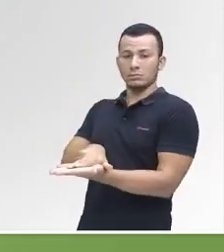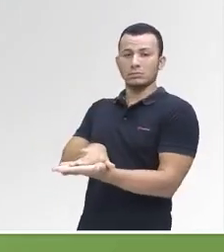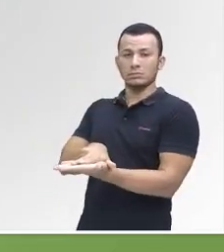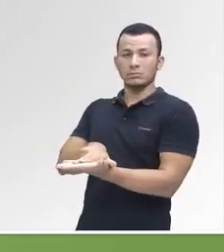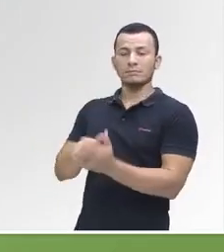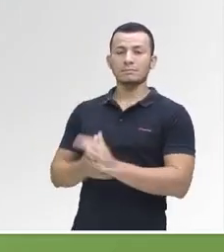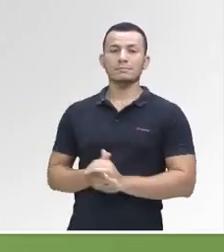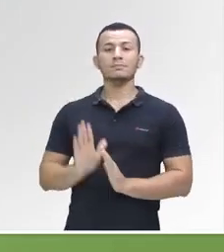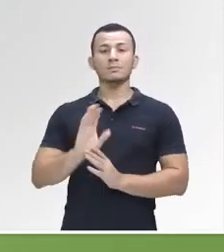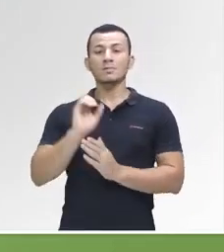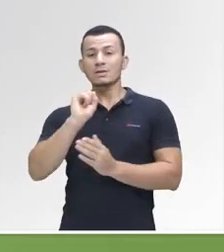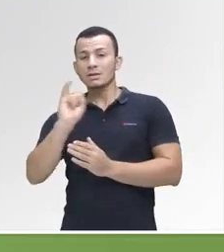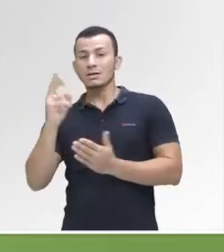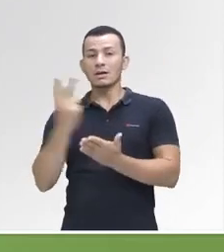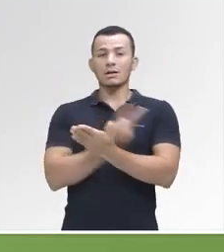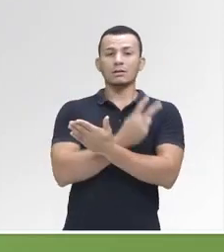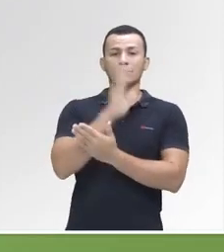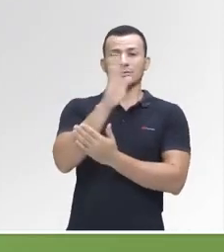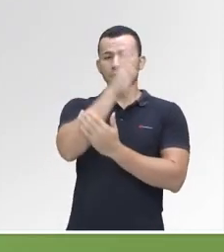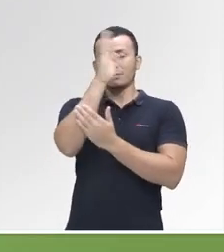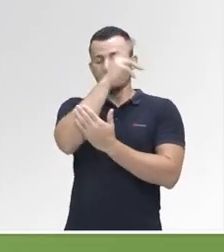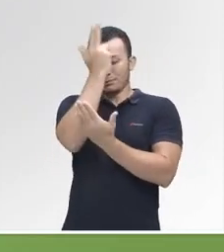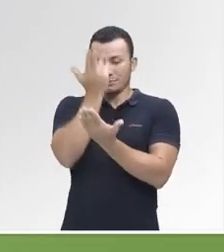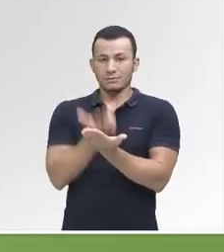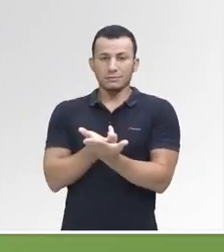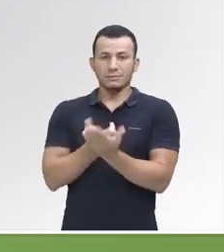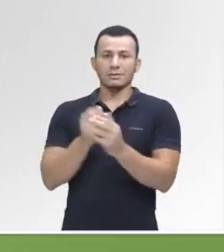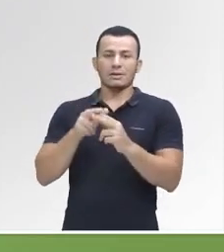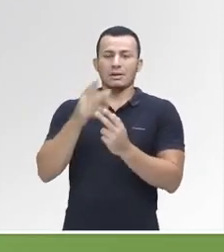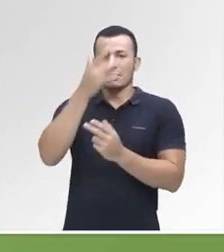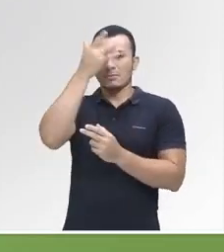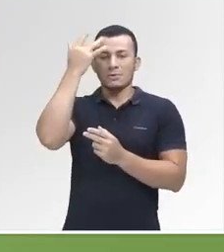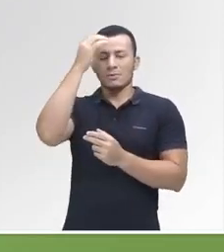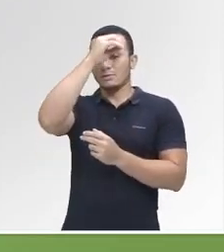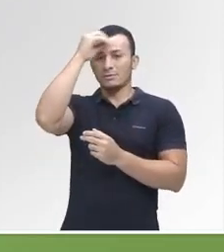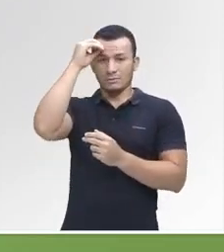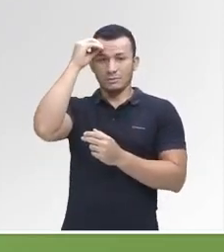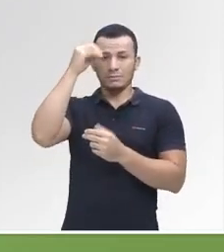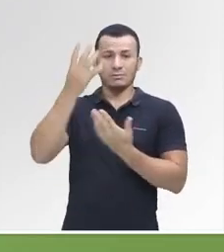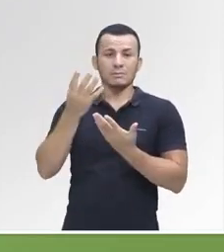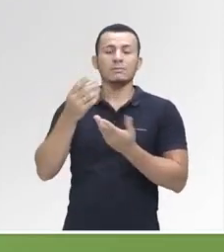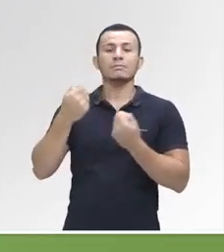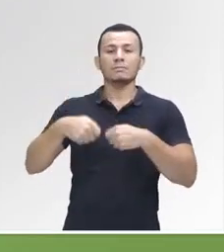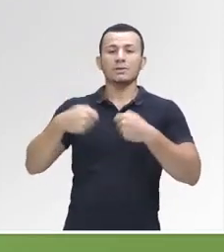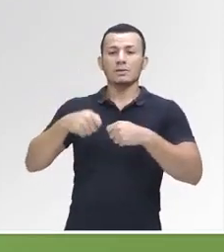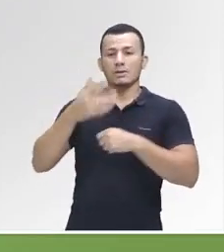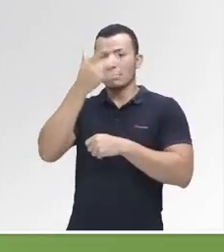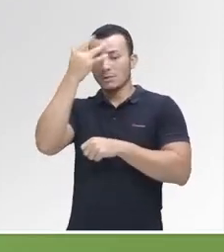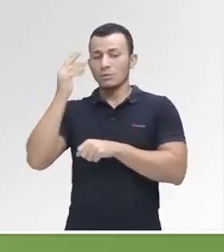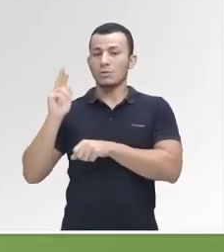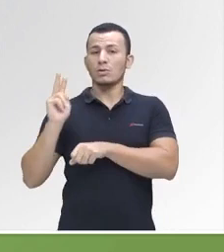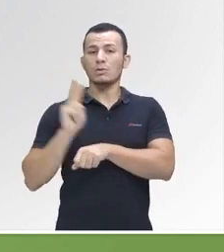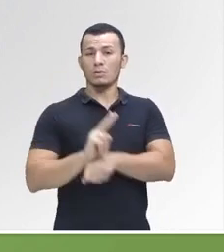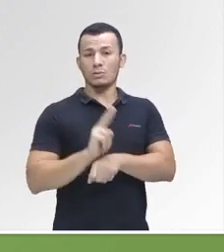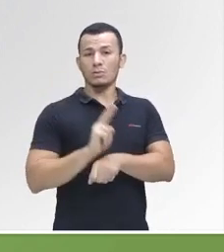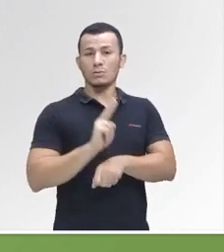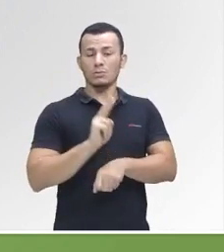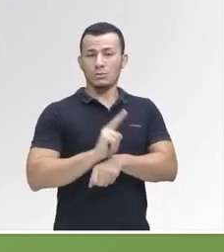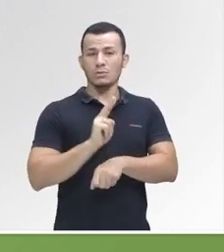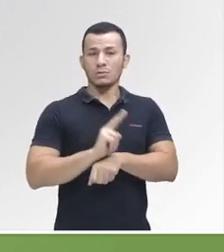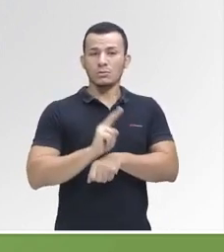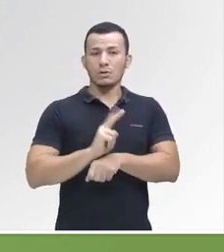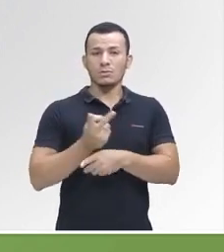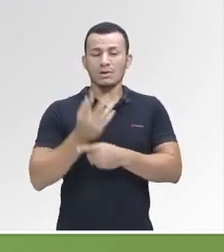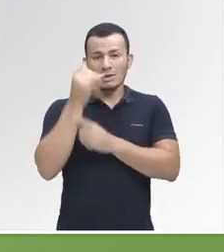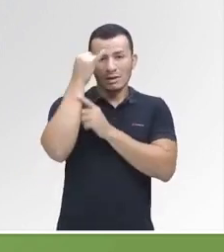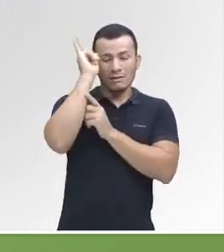caso de desmaio, né, como a vítima fica inconsciente na maioria das vezes, é necessário que alguém cuide para que ela não se